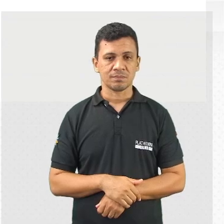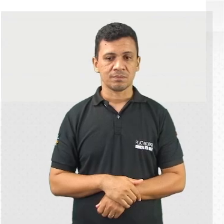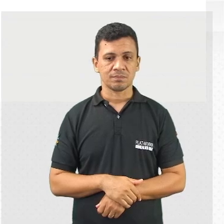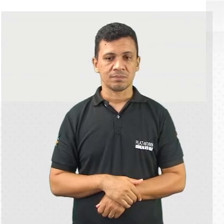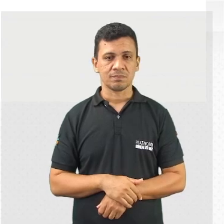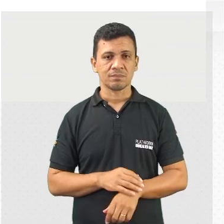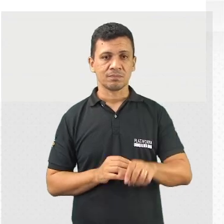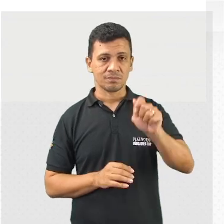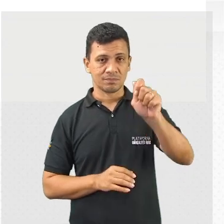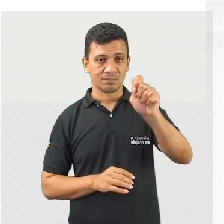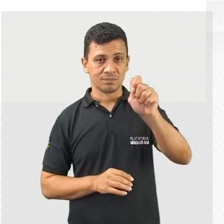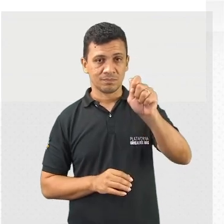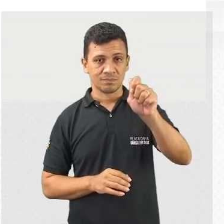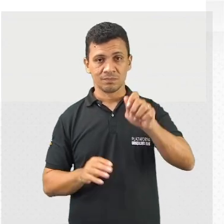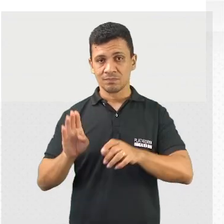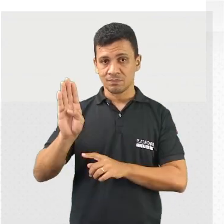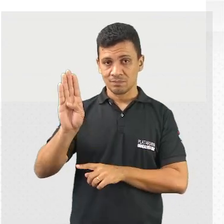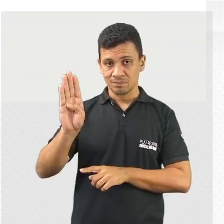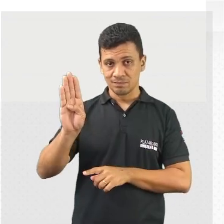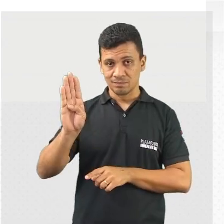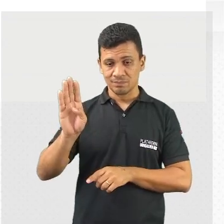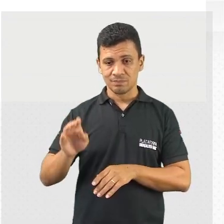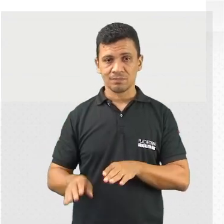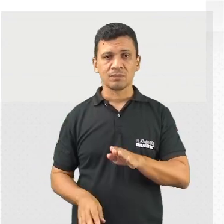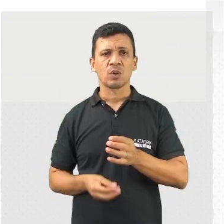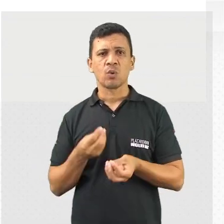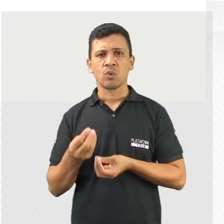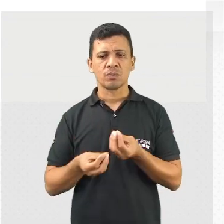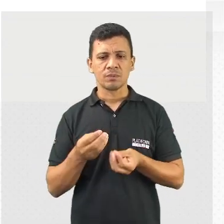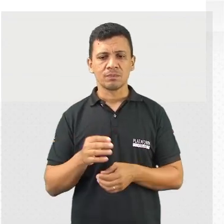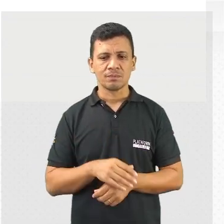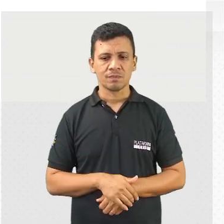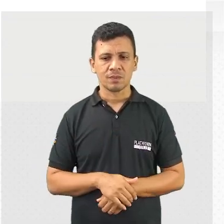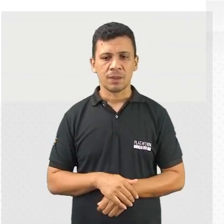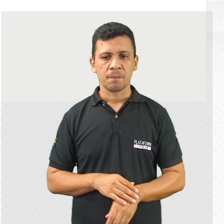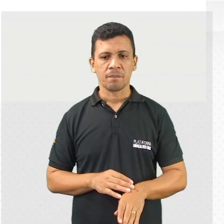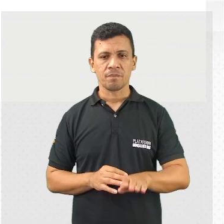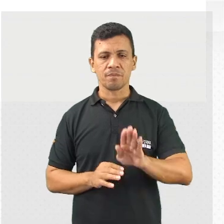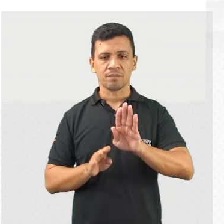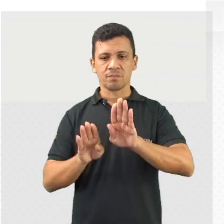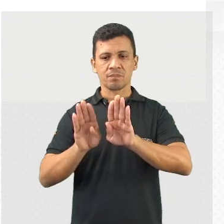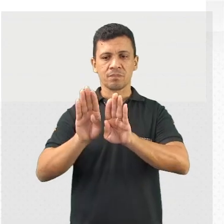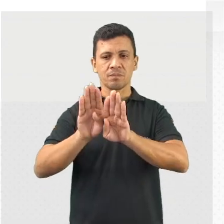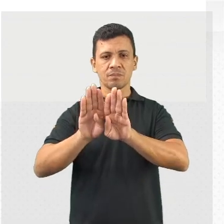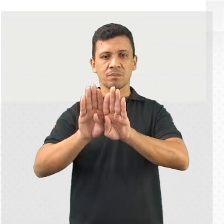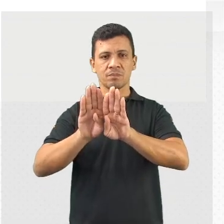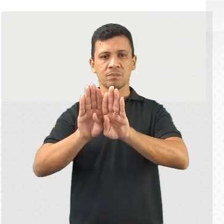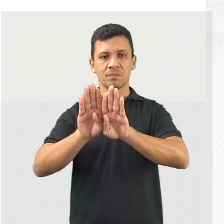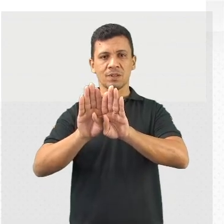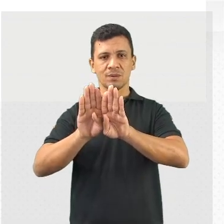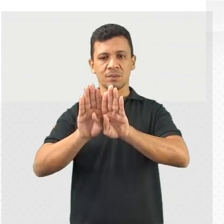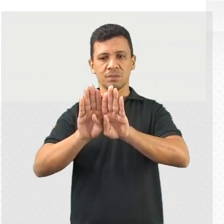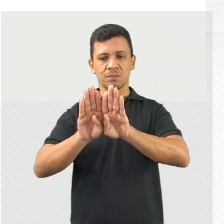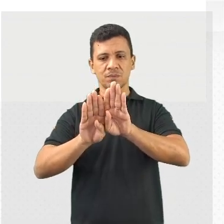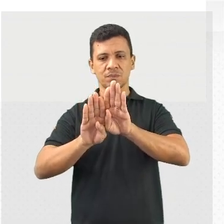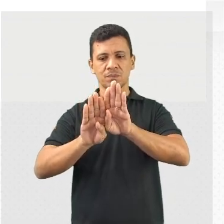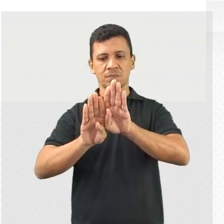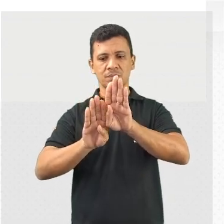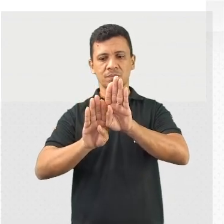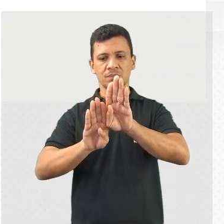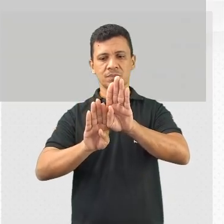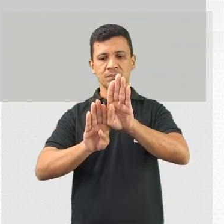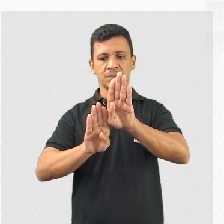Placa A aqui, placa B aqui. Sendo que na placa A sobe, a placa B desce. Eu tenho